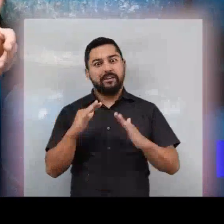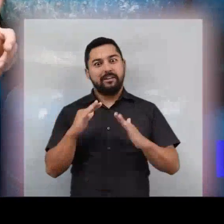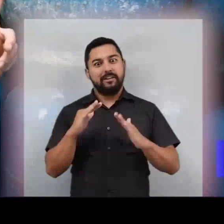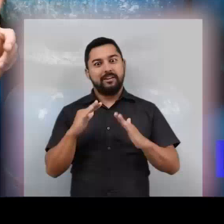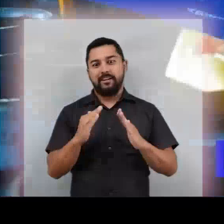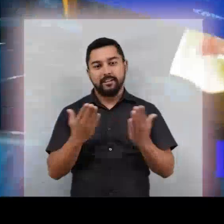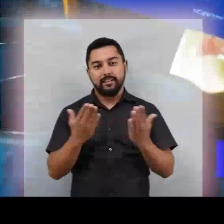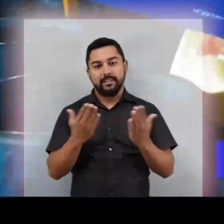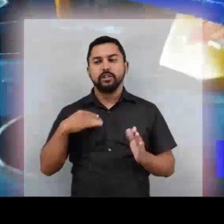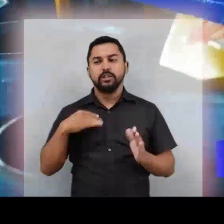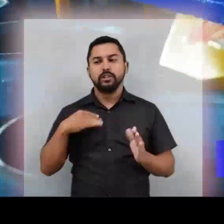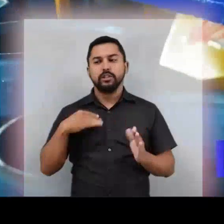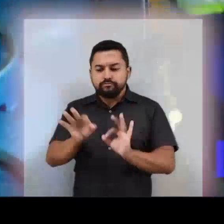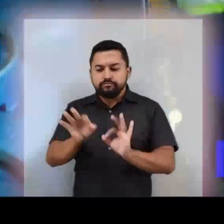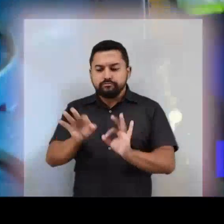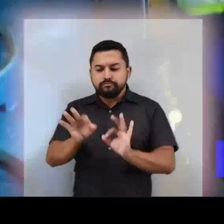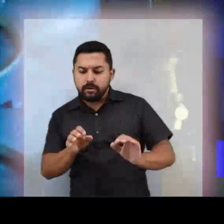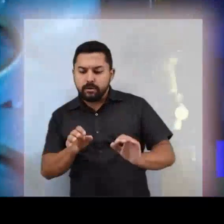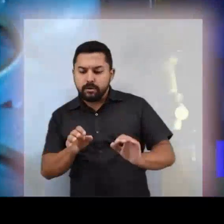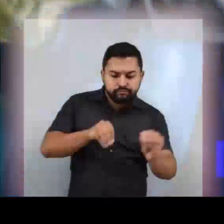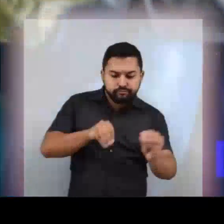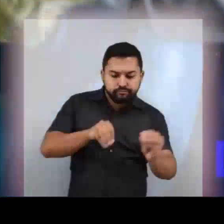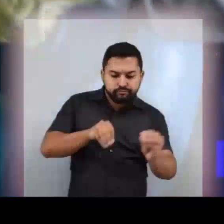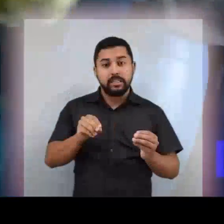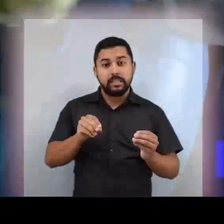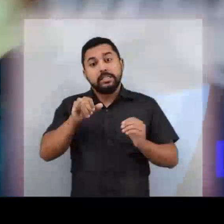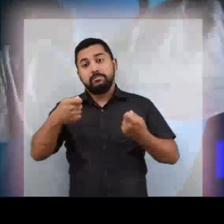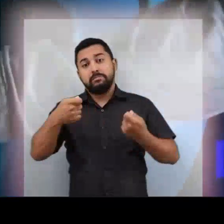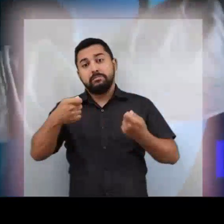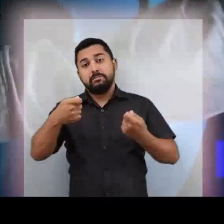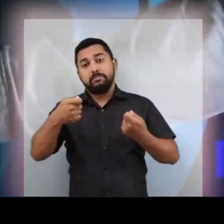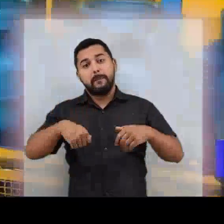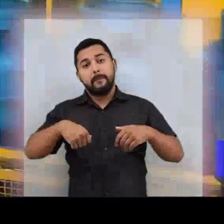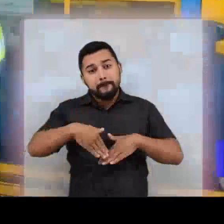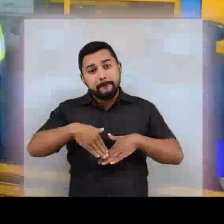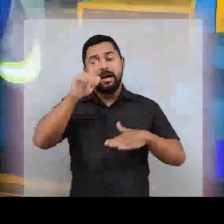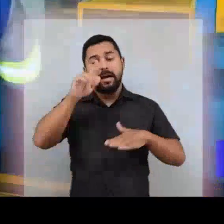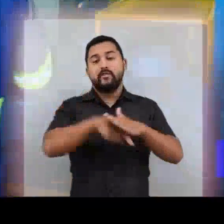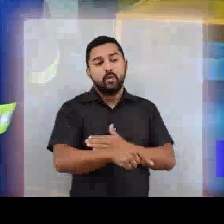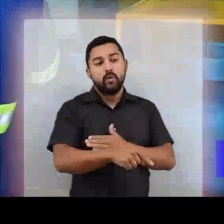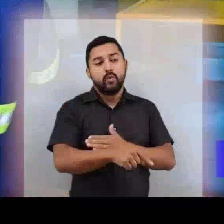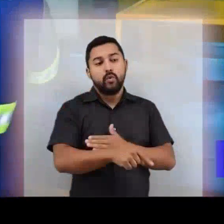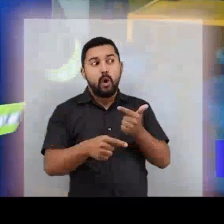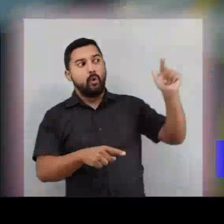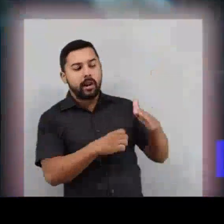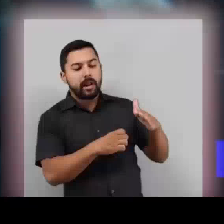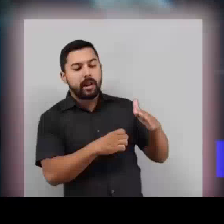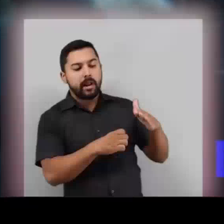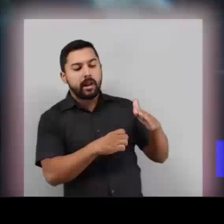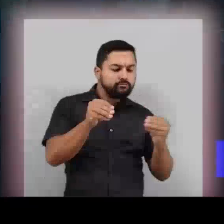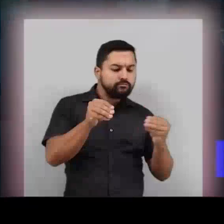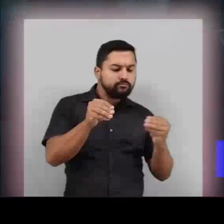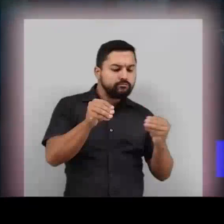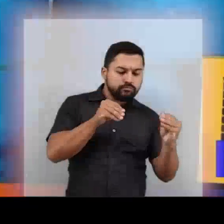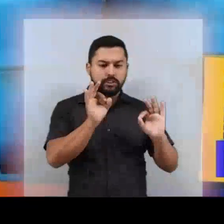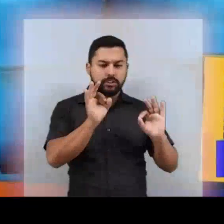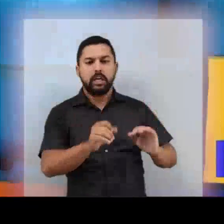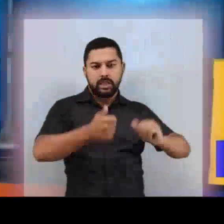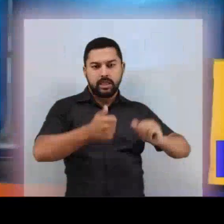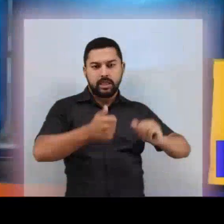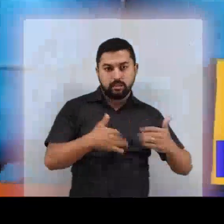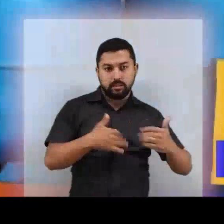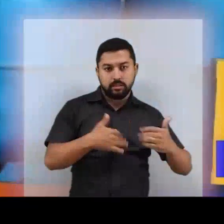isso em casa. O que der para arrumar aqui, já arruma e volta para a esteira. Mas se precisar de um conserto mais profundo, eles vão para uma empresa que vai fazer uma análise mais detalhada. E aqui